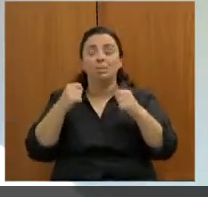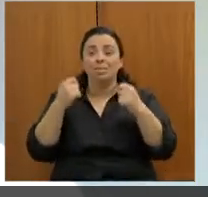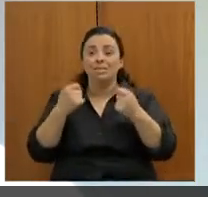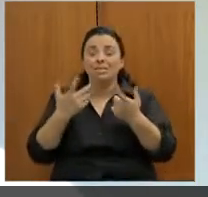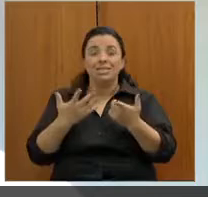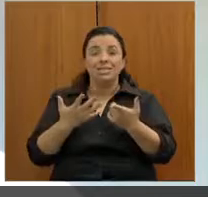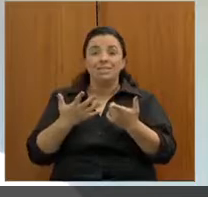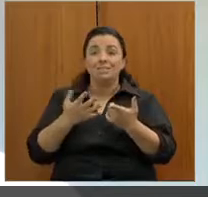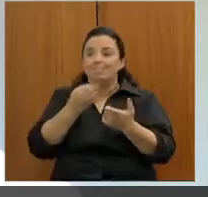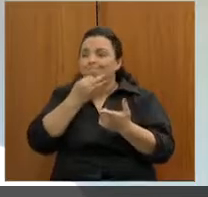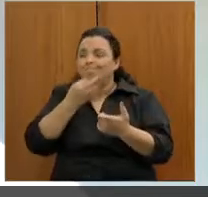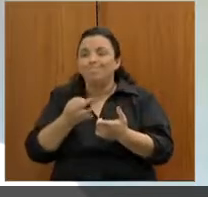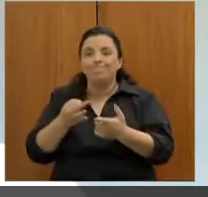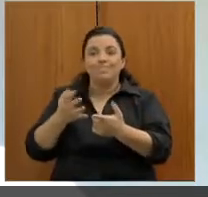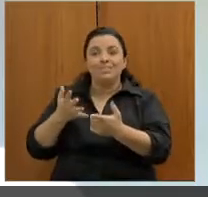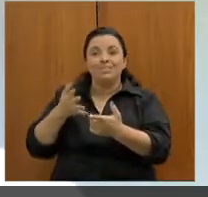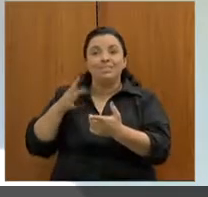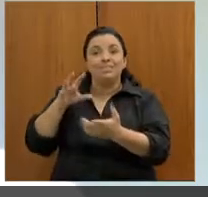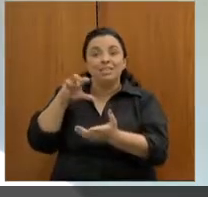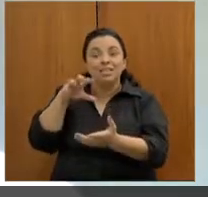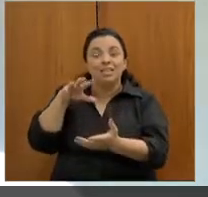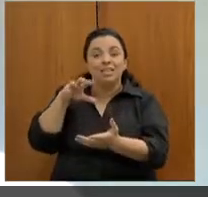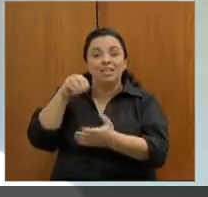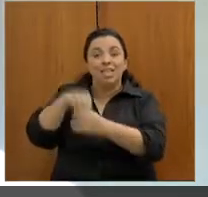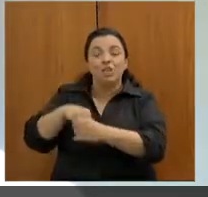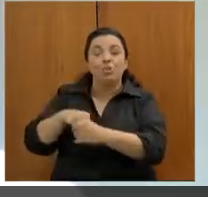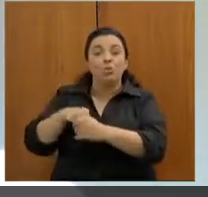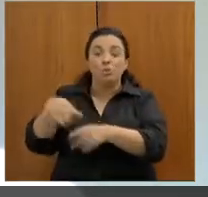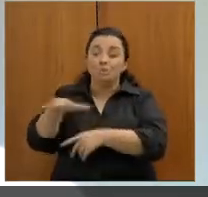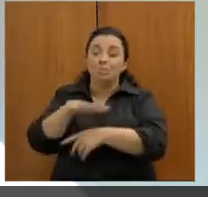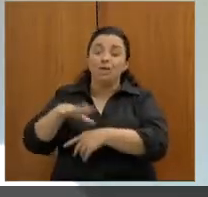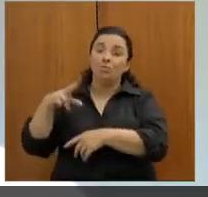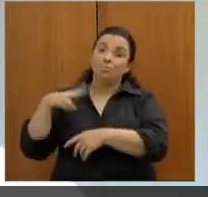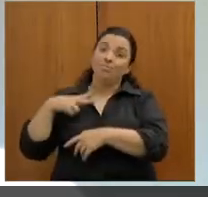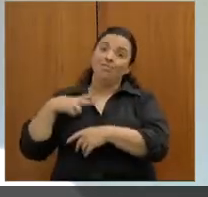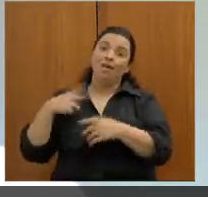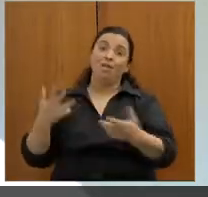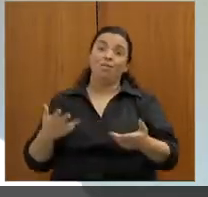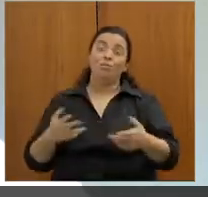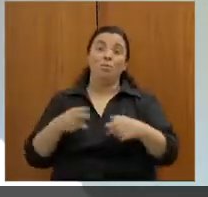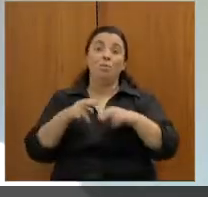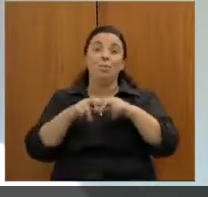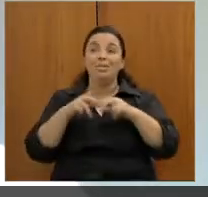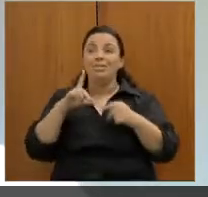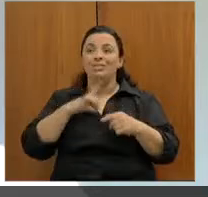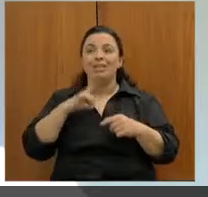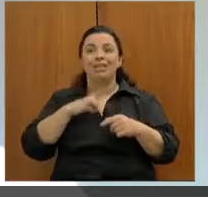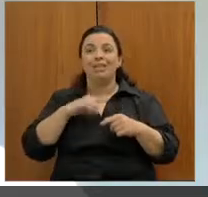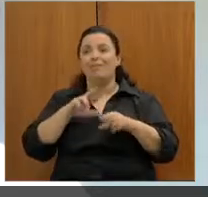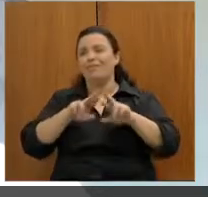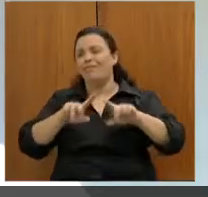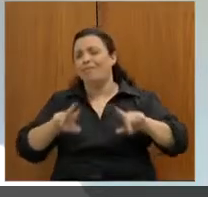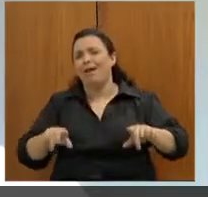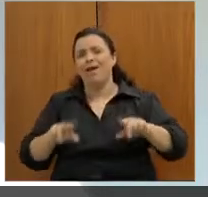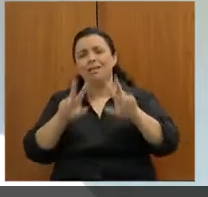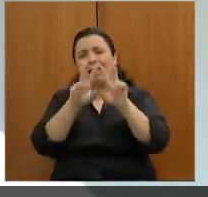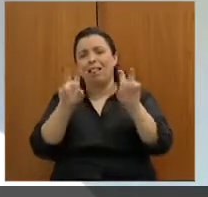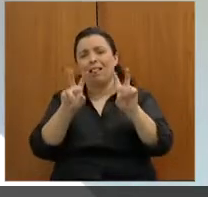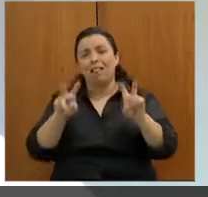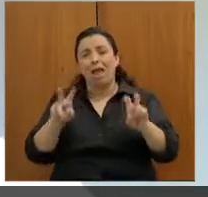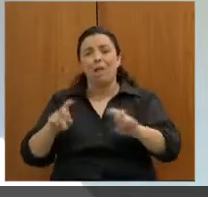desafiantes porque barra nas pausas de coco de costume Então essas que elegeram bolsonaro